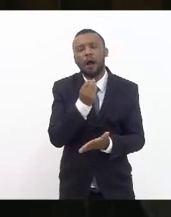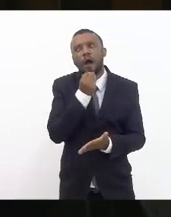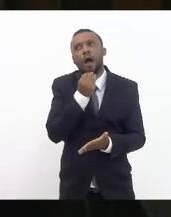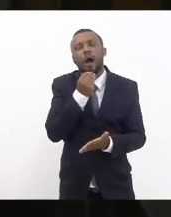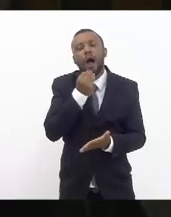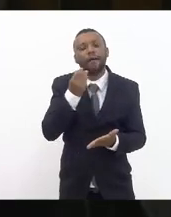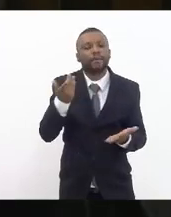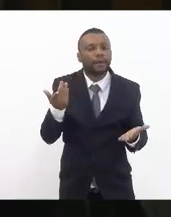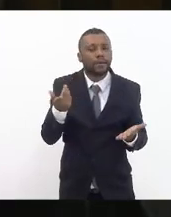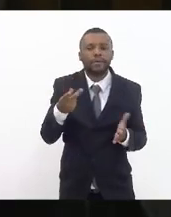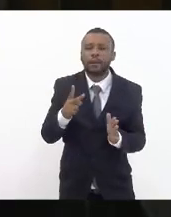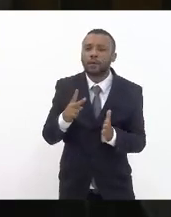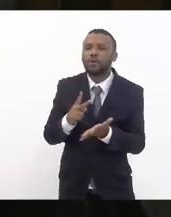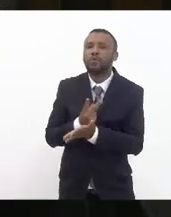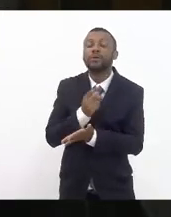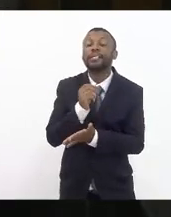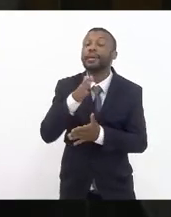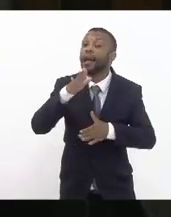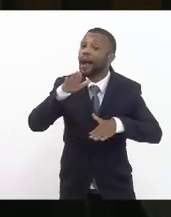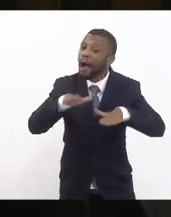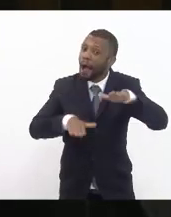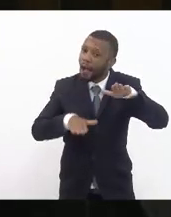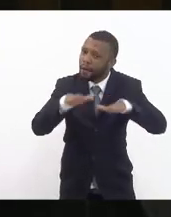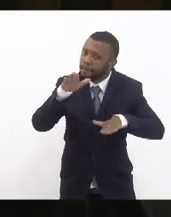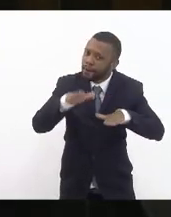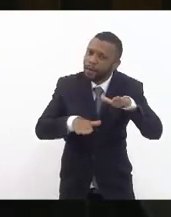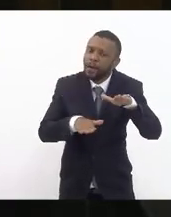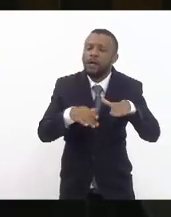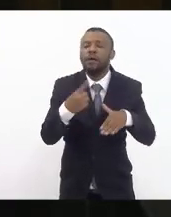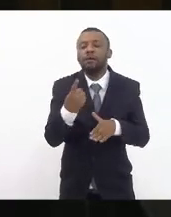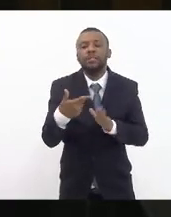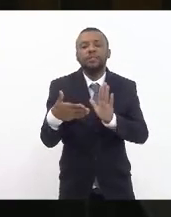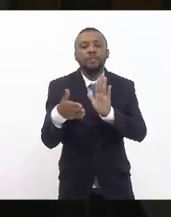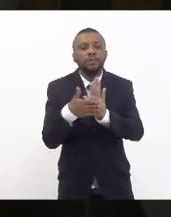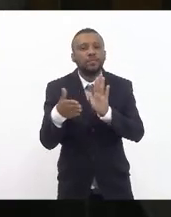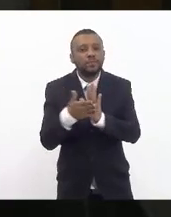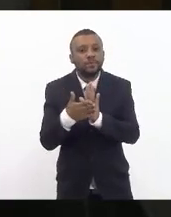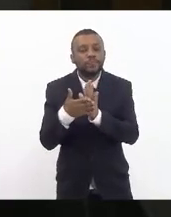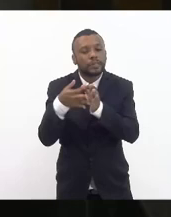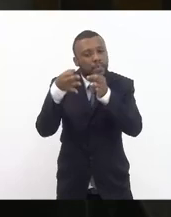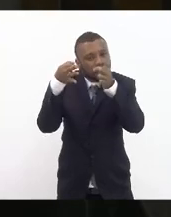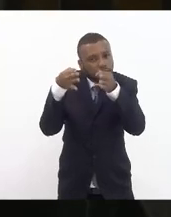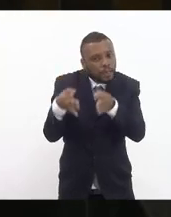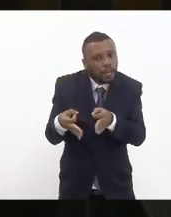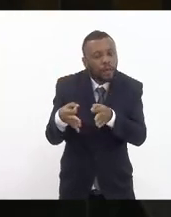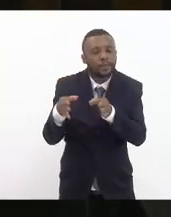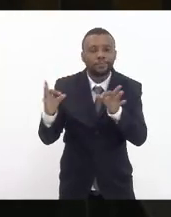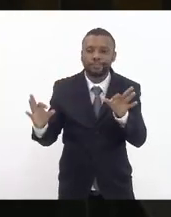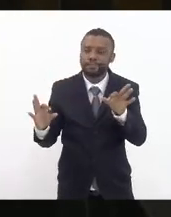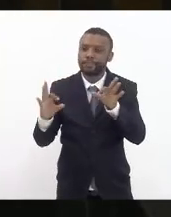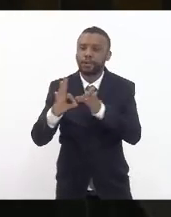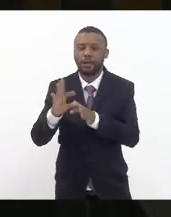evidentemente que isso seria talvez uma das medidas assertivas